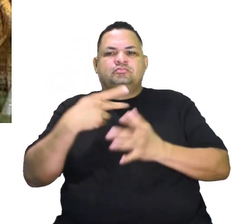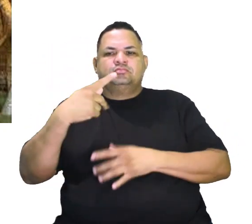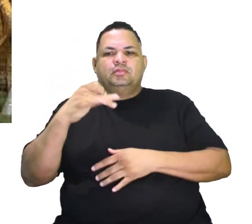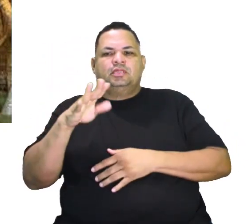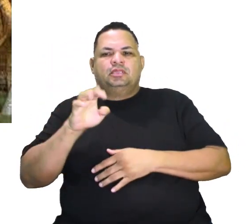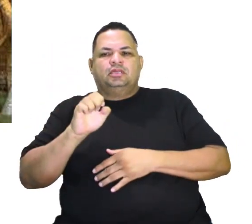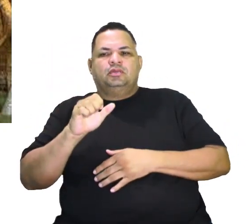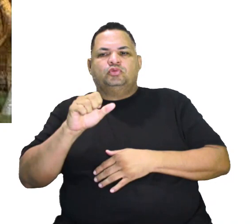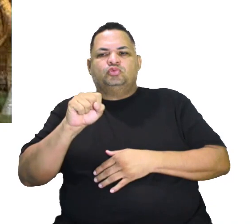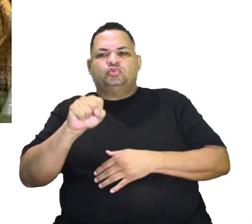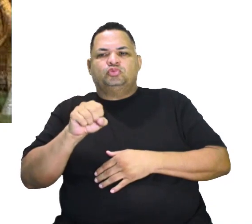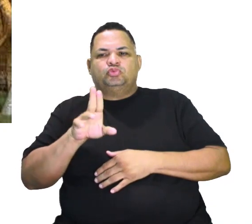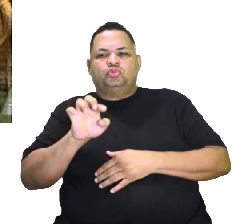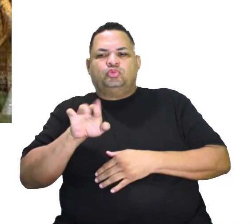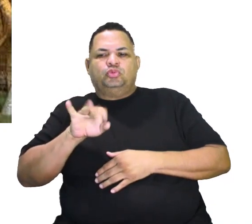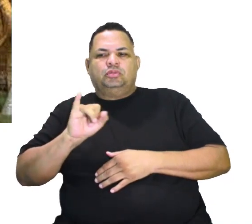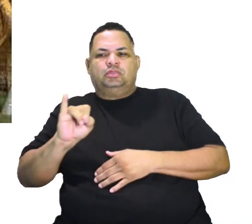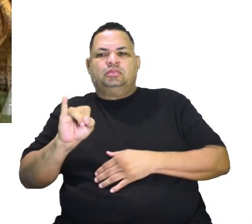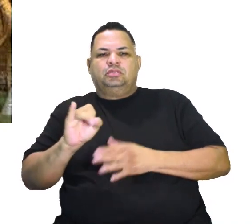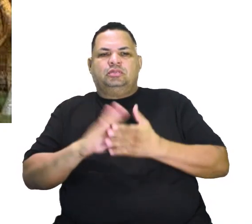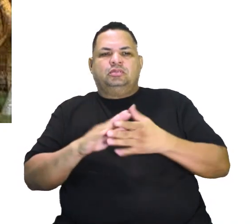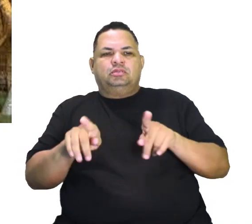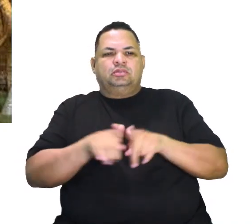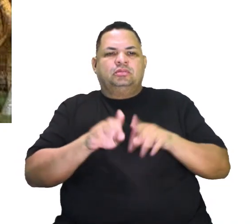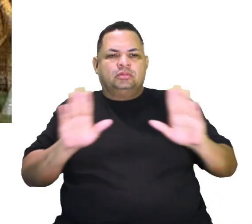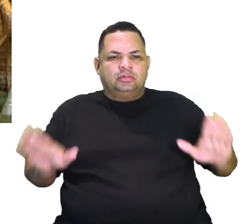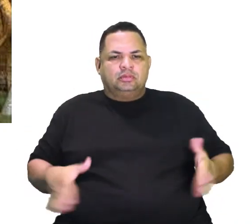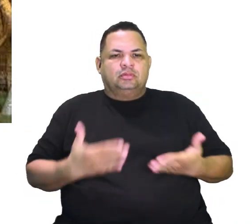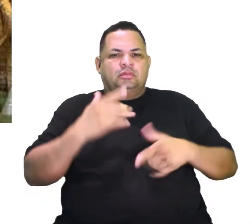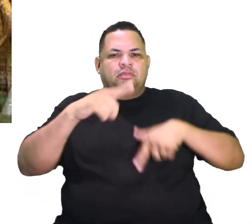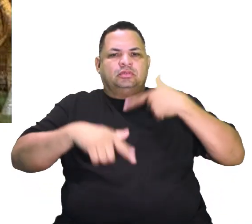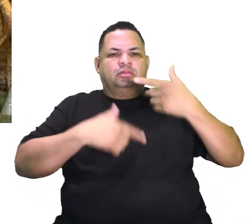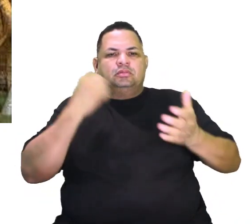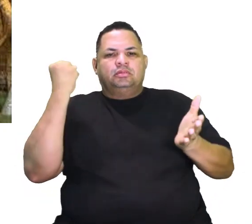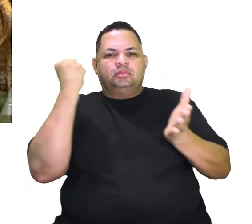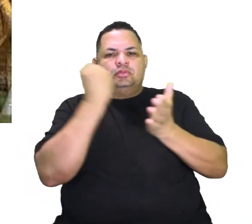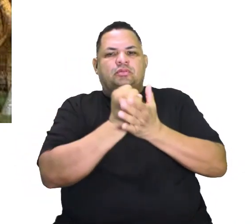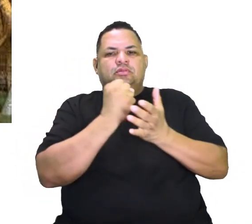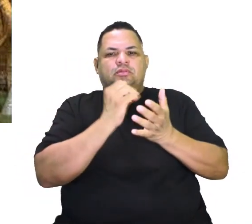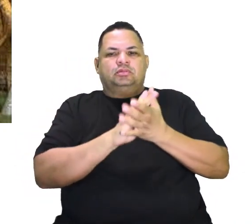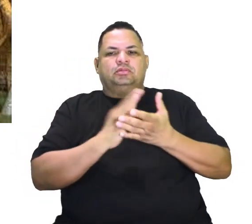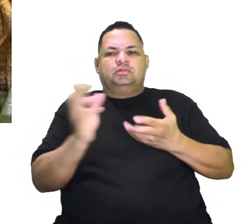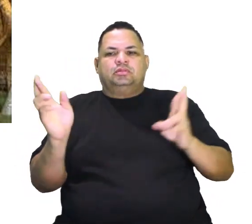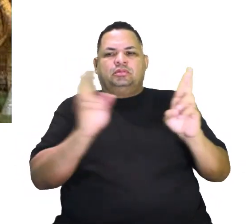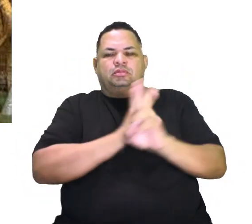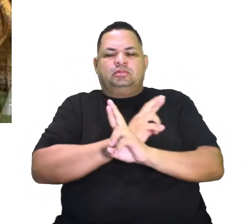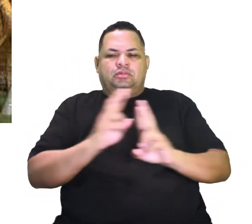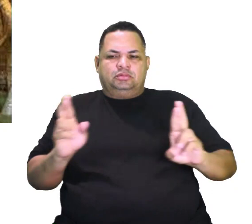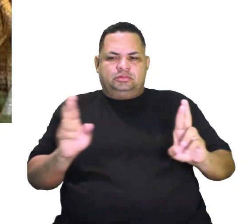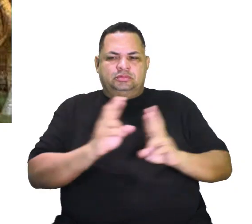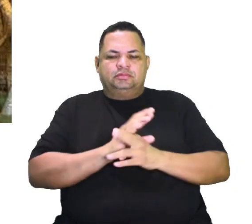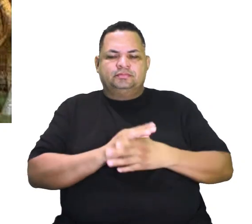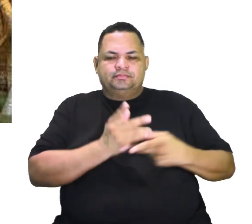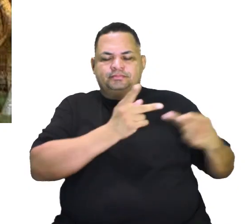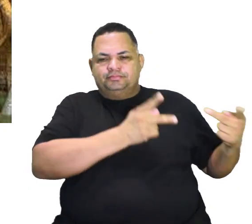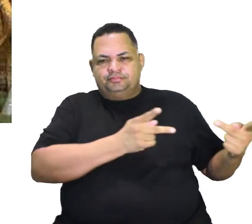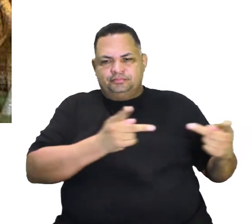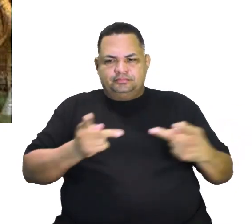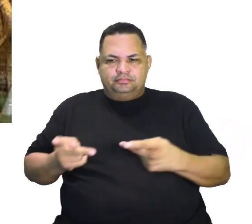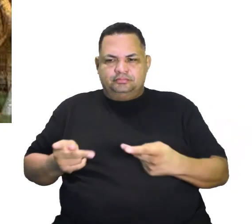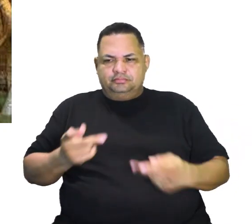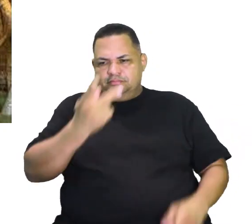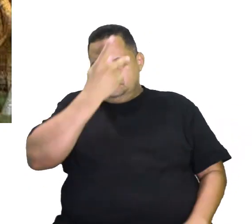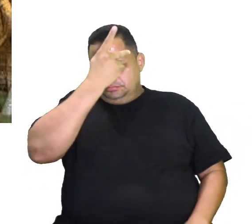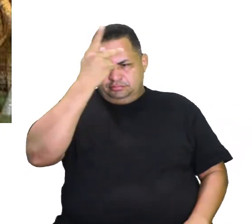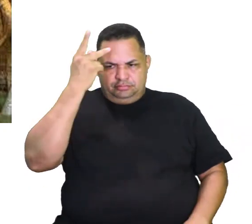indígenas Paitê, Suruí, além de promover ações de educação patrimonial e intercâmbio com visitantes.